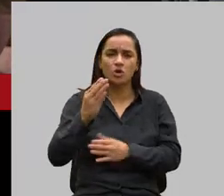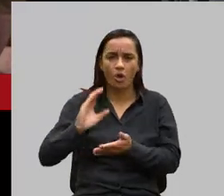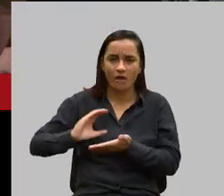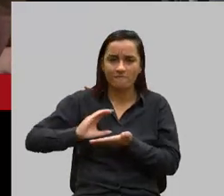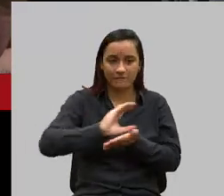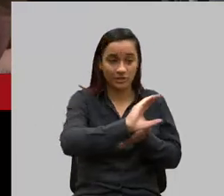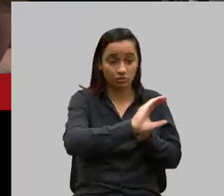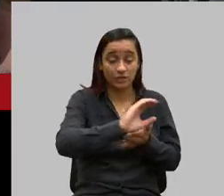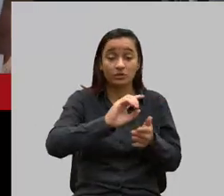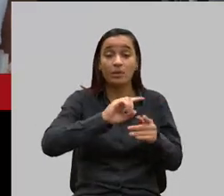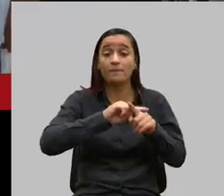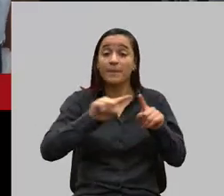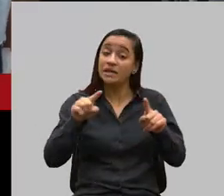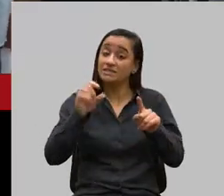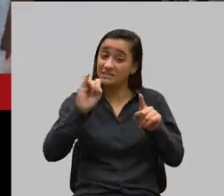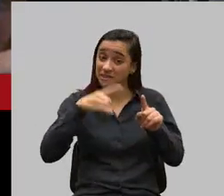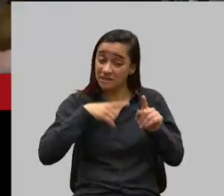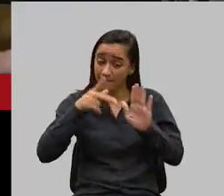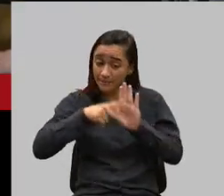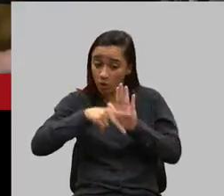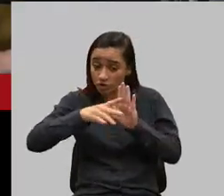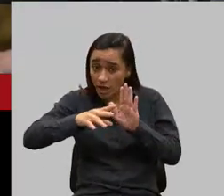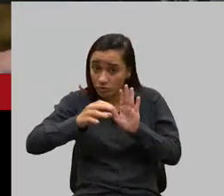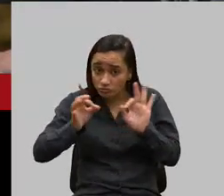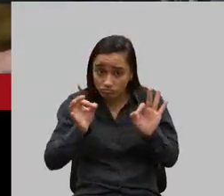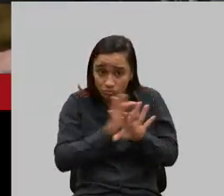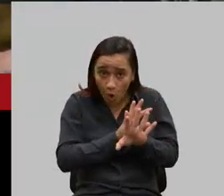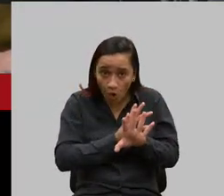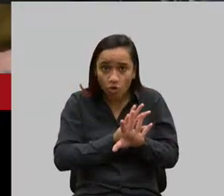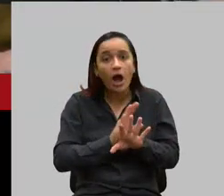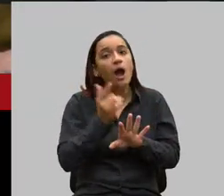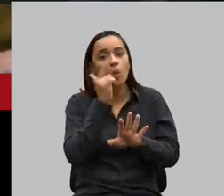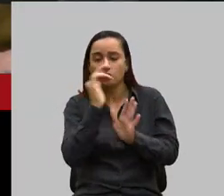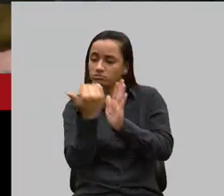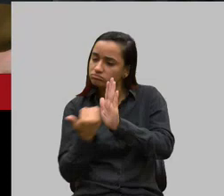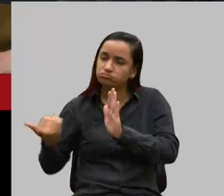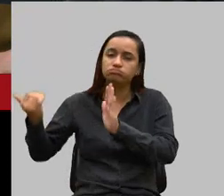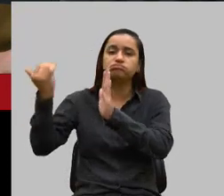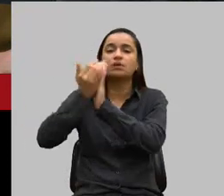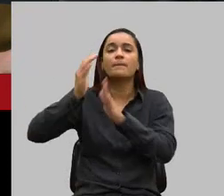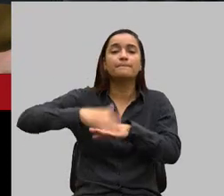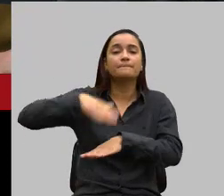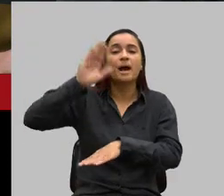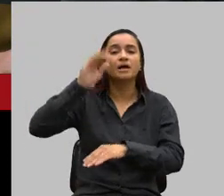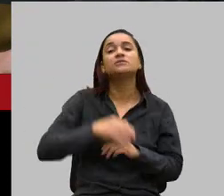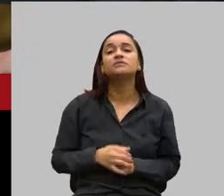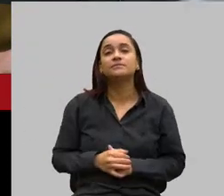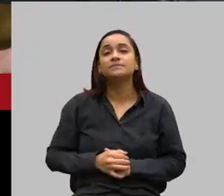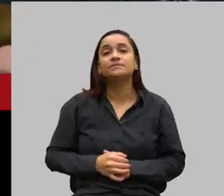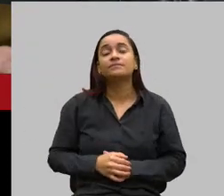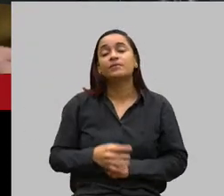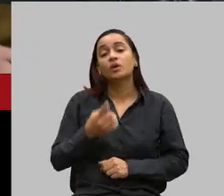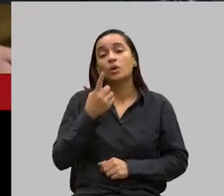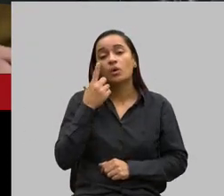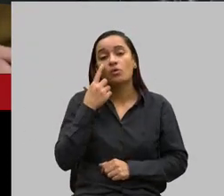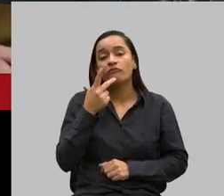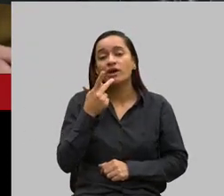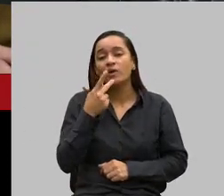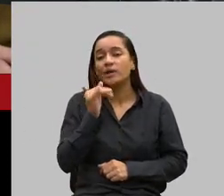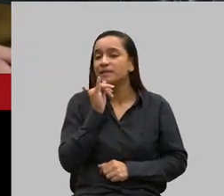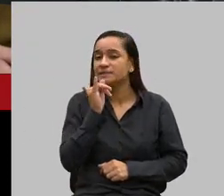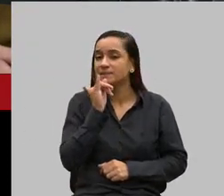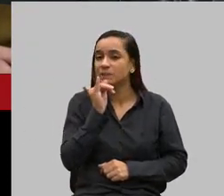estruturantes nós vamos além eu fico dando como exemplo aqui aquela pessoa que na corrida do